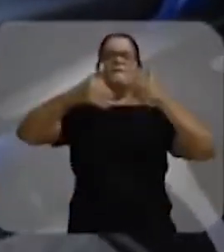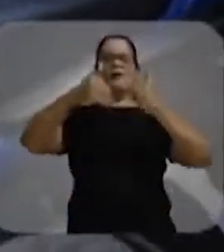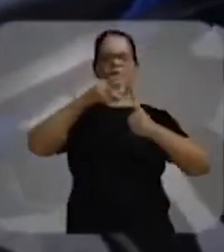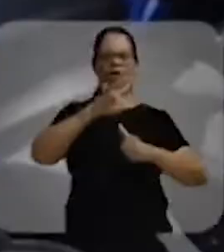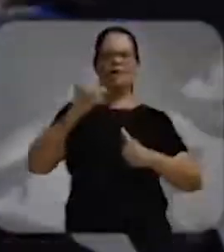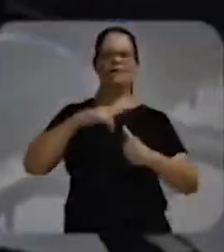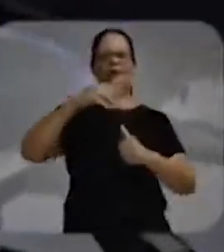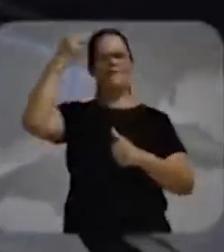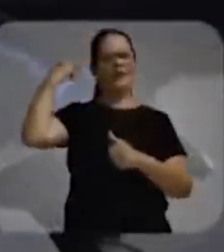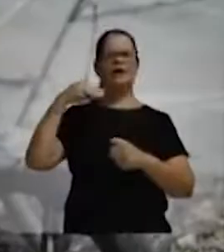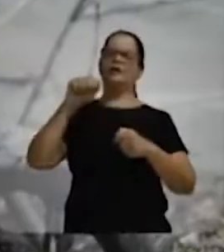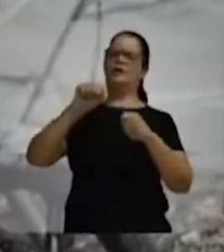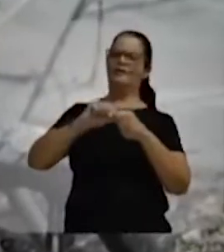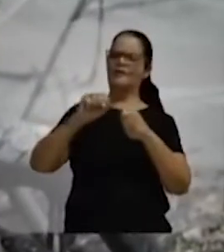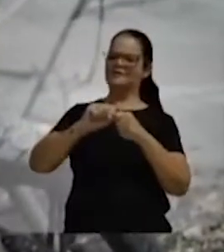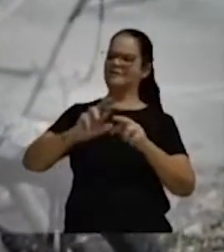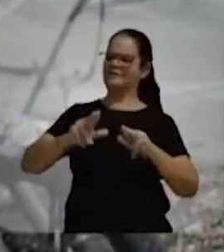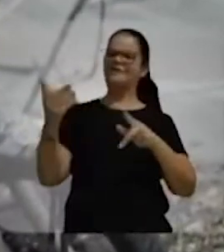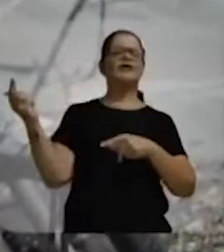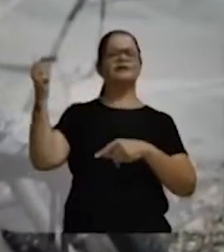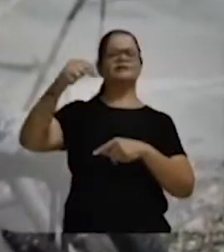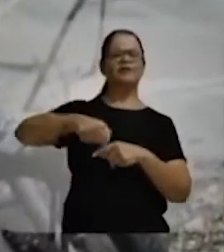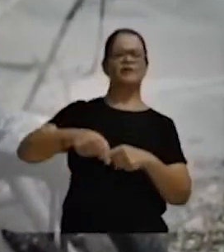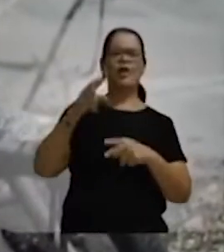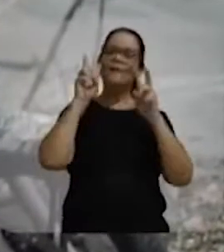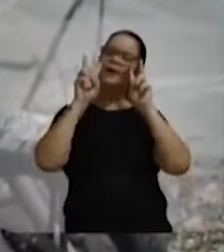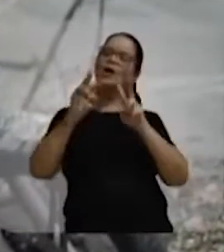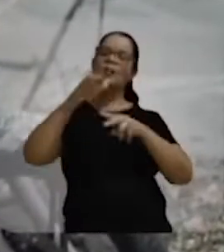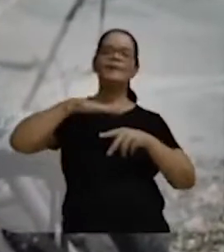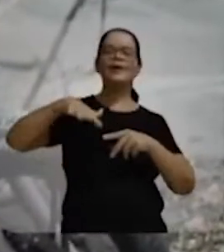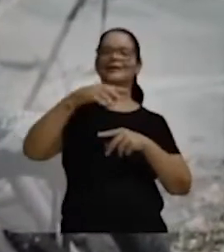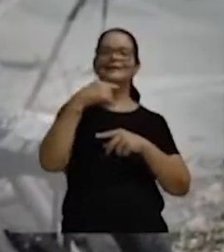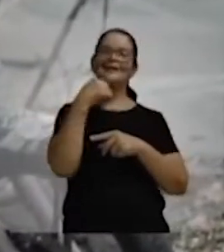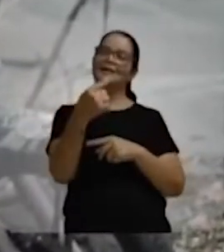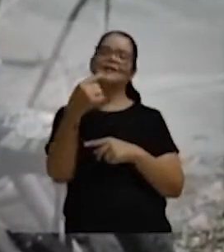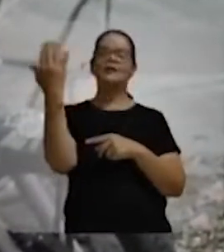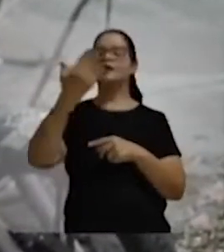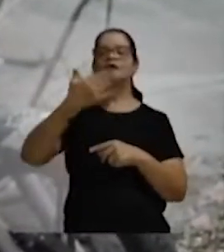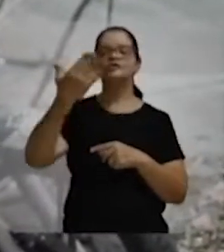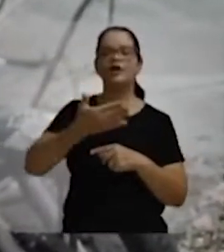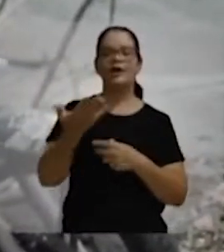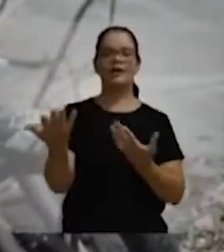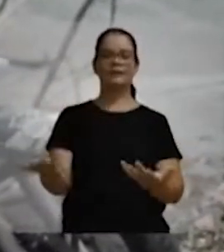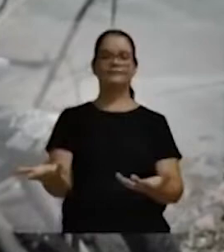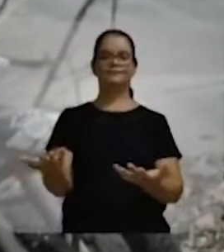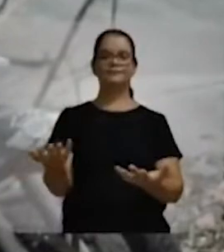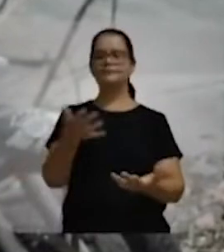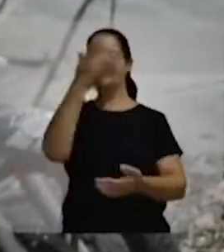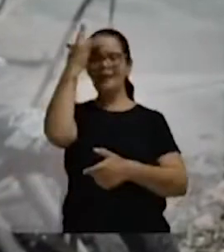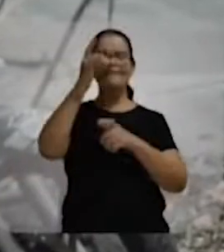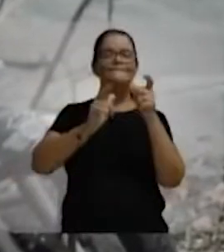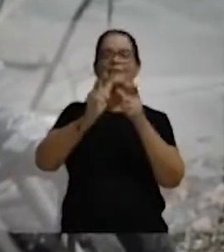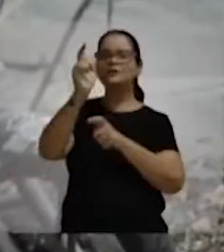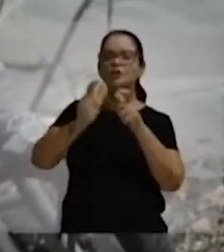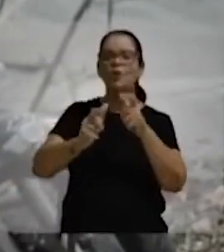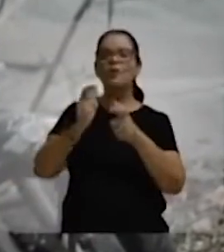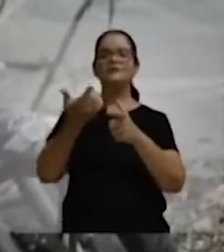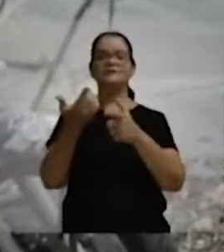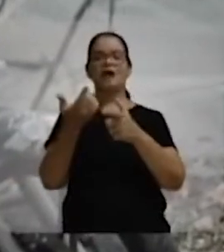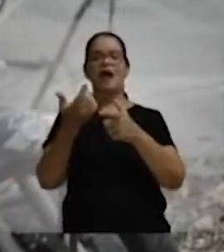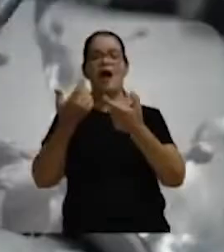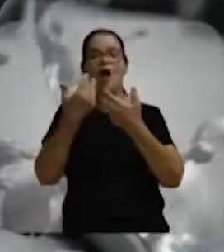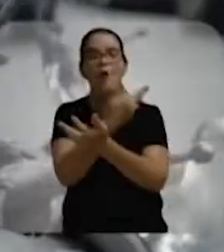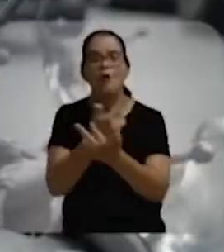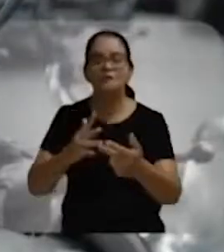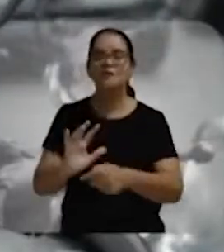melhorar. Marília veio para fazer diferença. E veio para olhar para uma categoria que ninguém enxerga. Muita coisa gira em cima da gente, em cima de